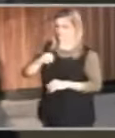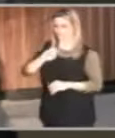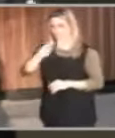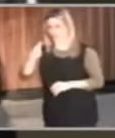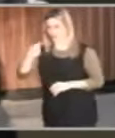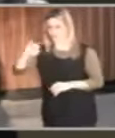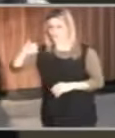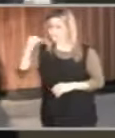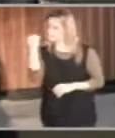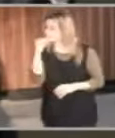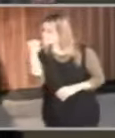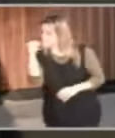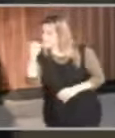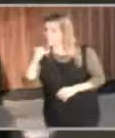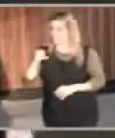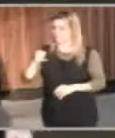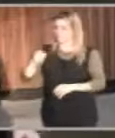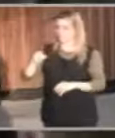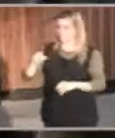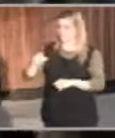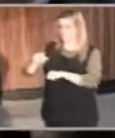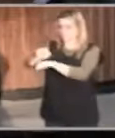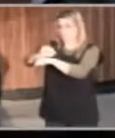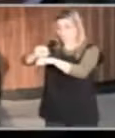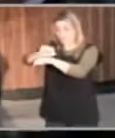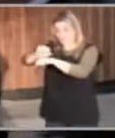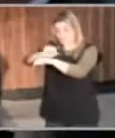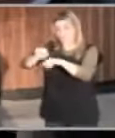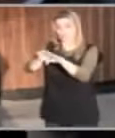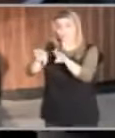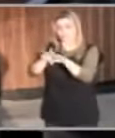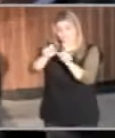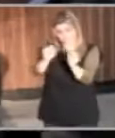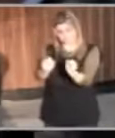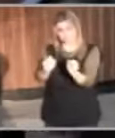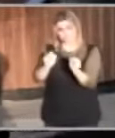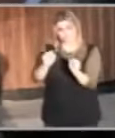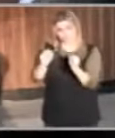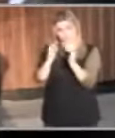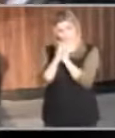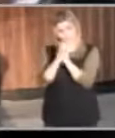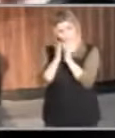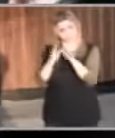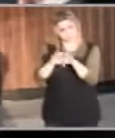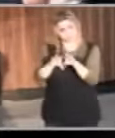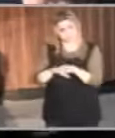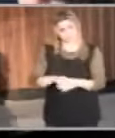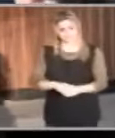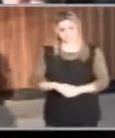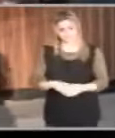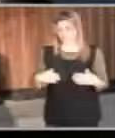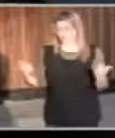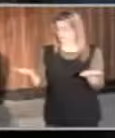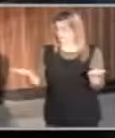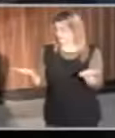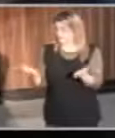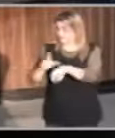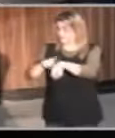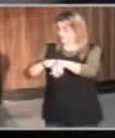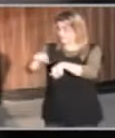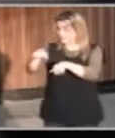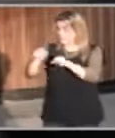Abraão fez isso a gente pode fazer você vai orar por eles tá e agora quando você